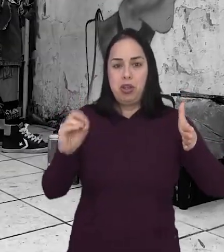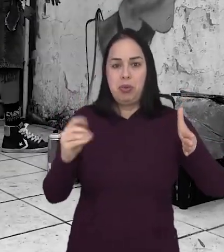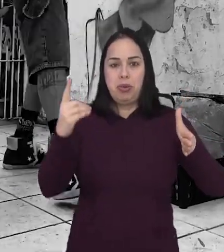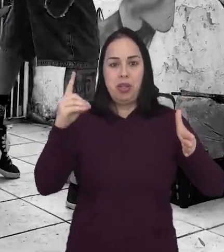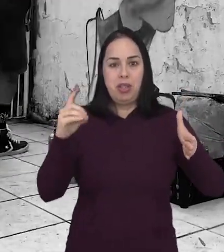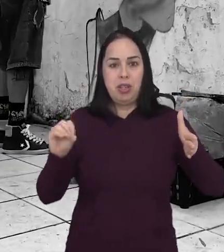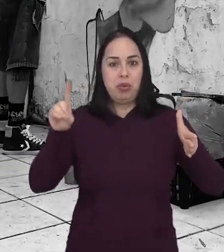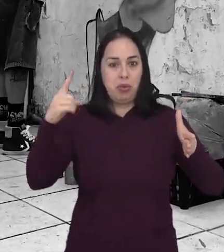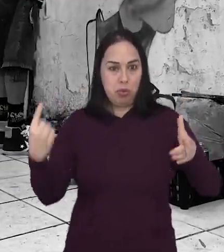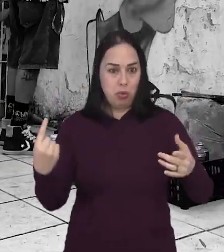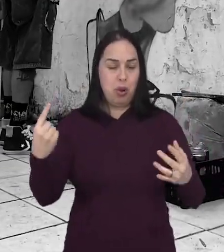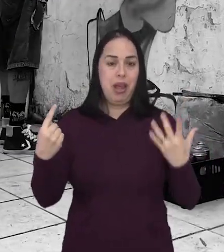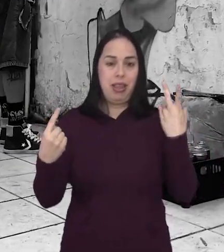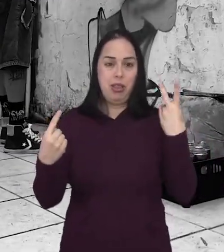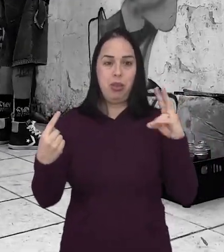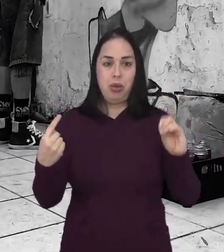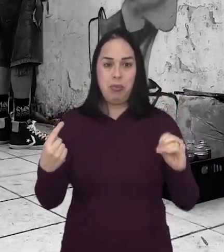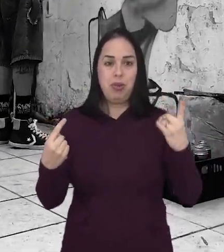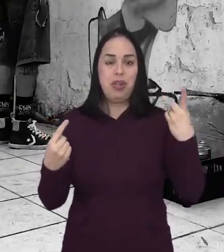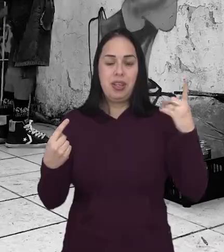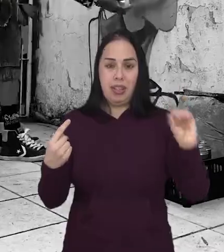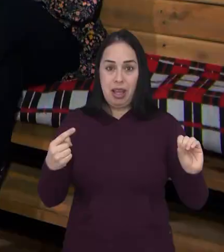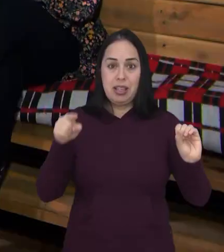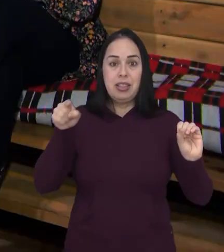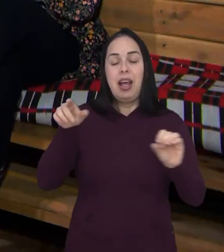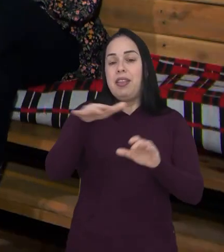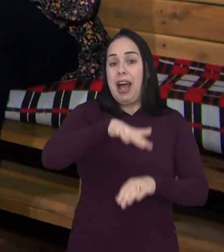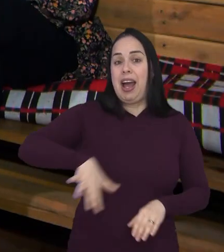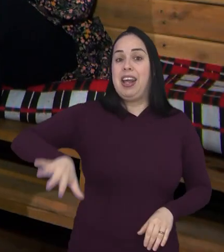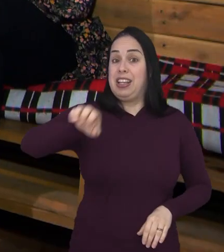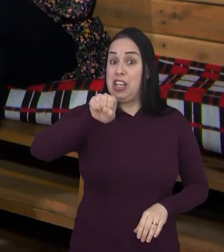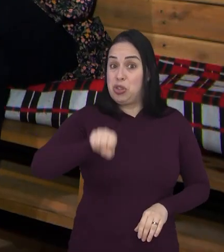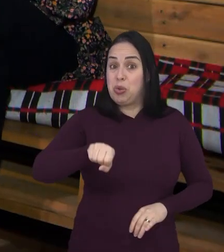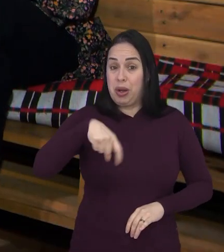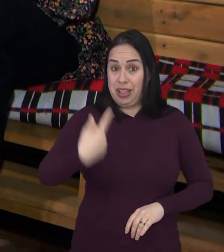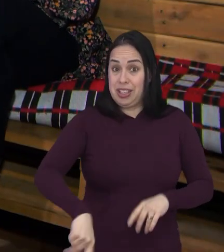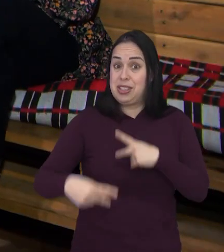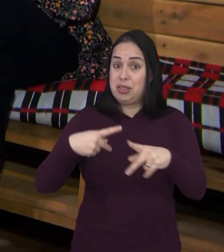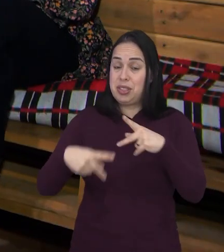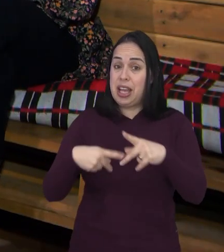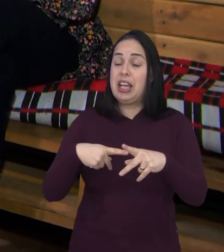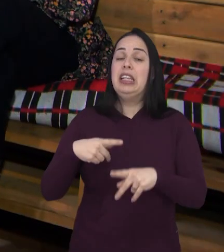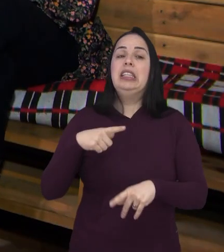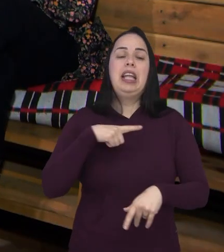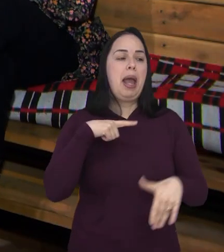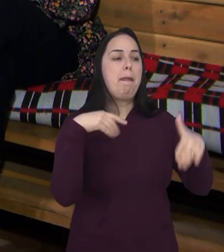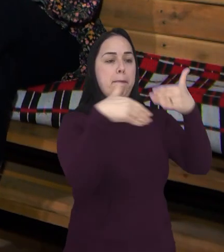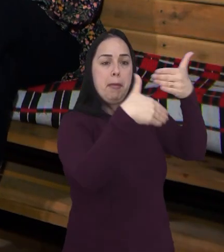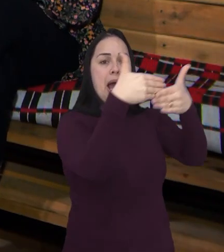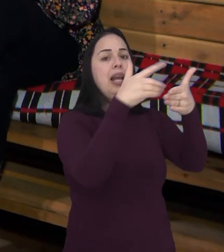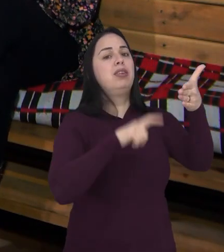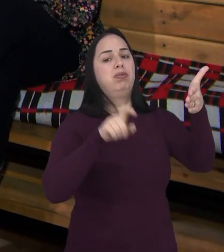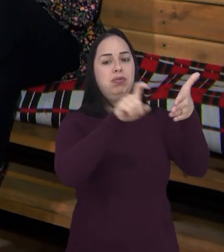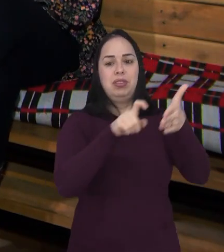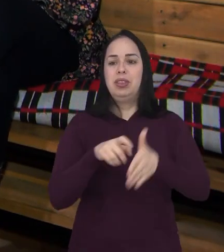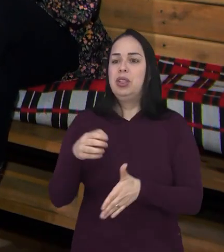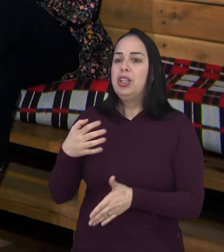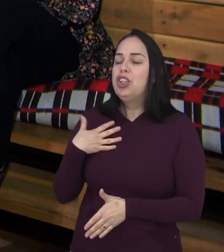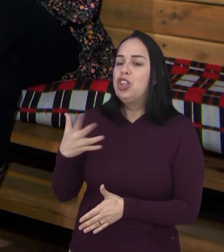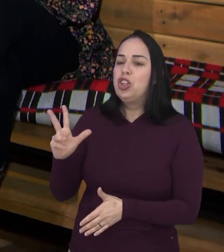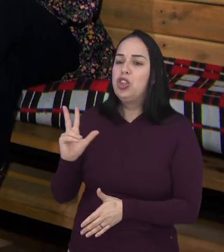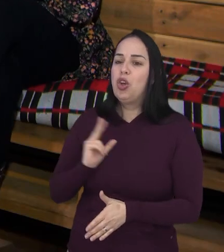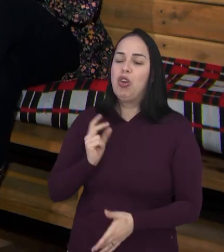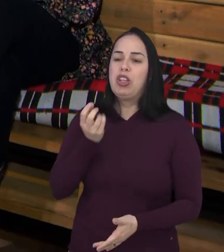Zona Sul ali tinha bastante grafite da gente. É muita coisa e é muita vida, muita cor,